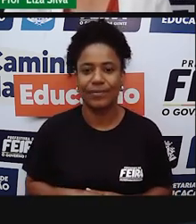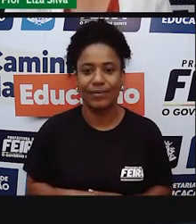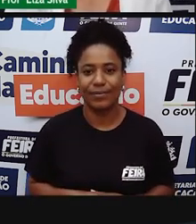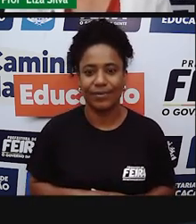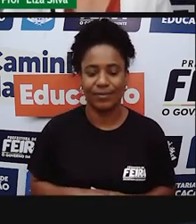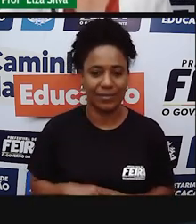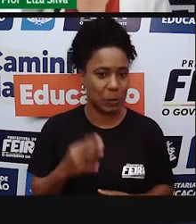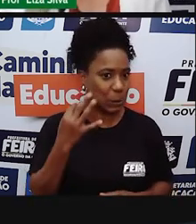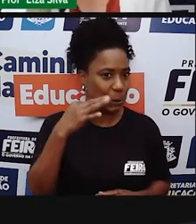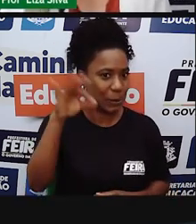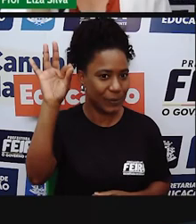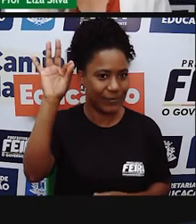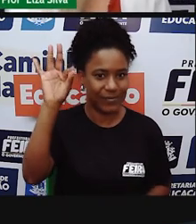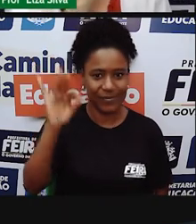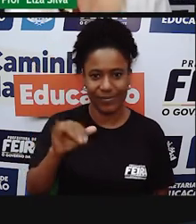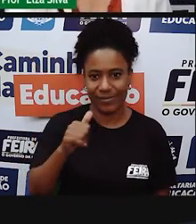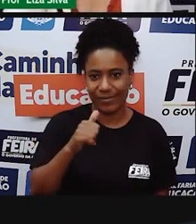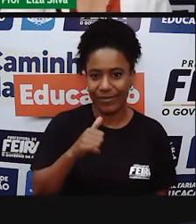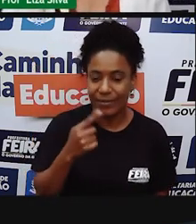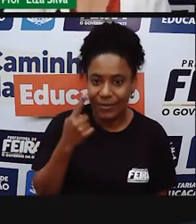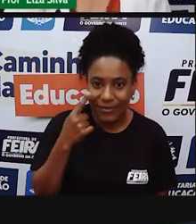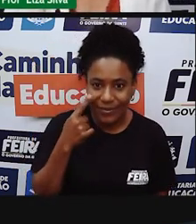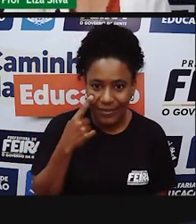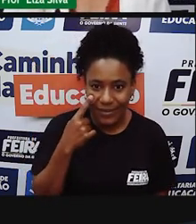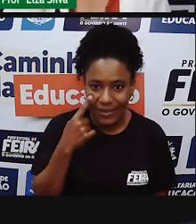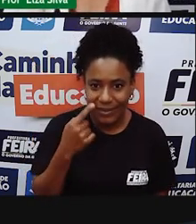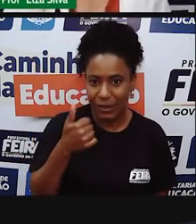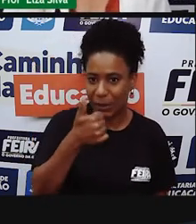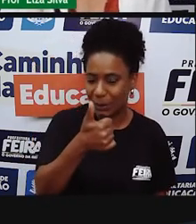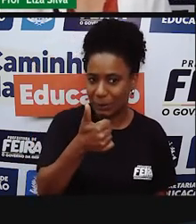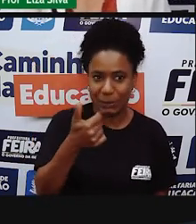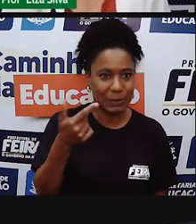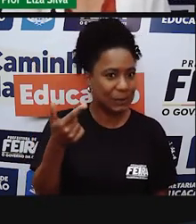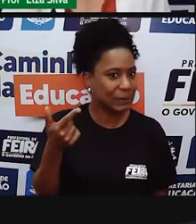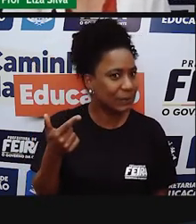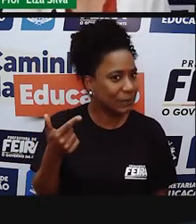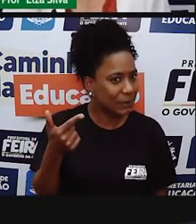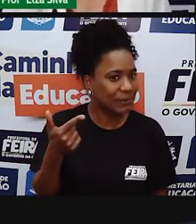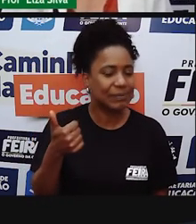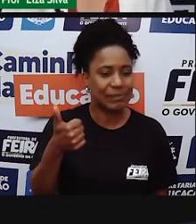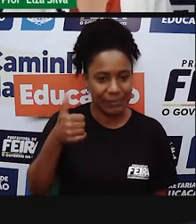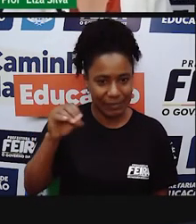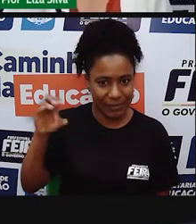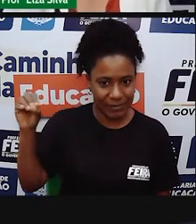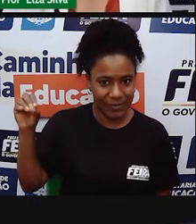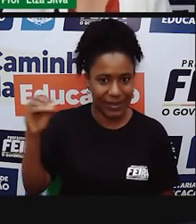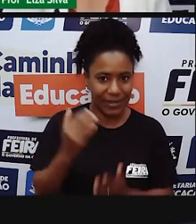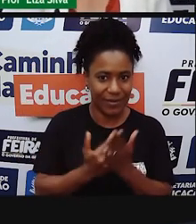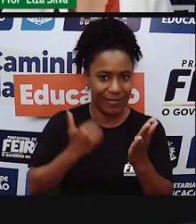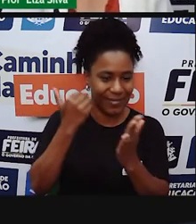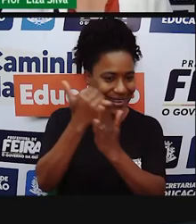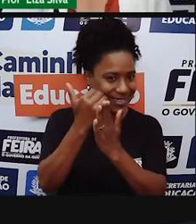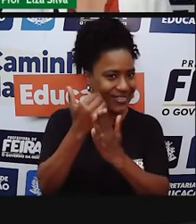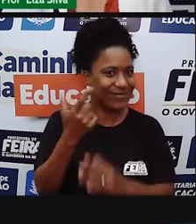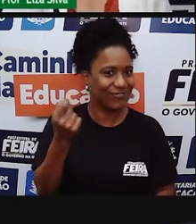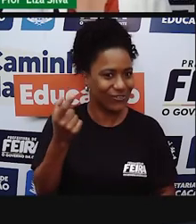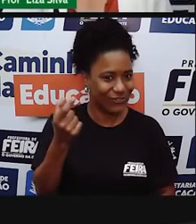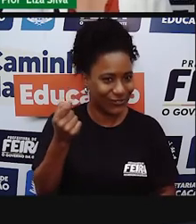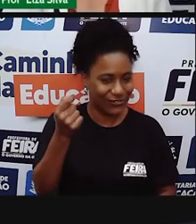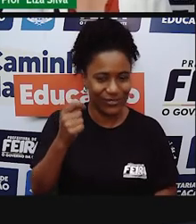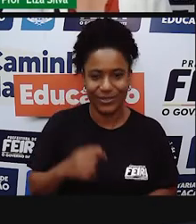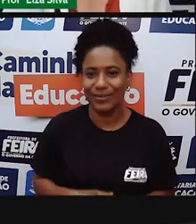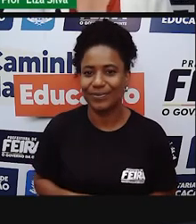Correct answer. Então, fizemos 100 points. 100 pontos. E também ganhamos um bônus. Question